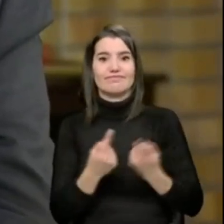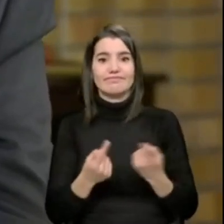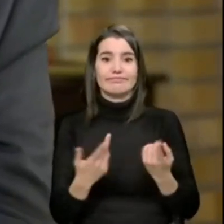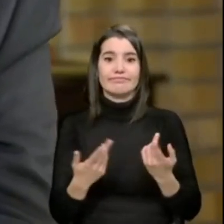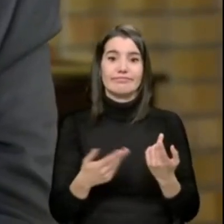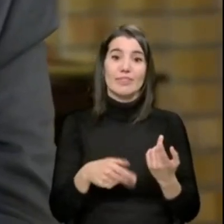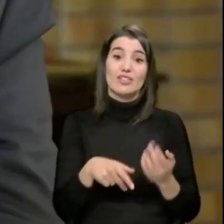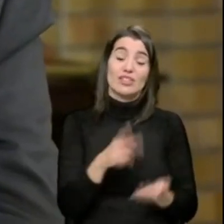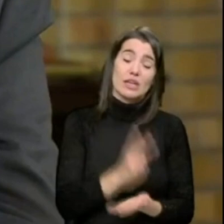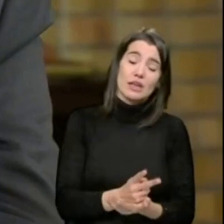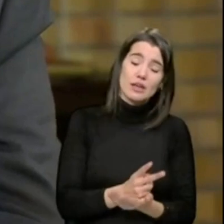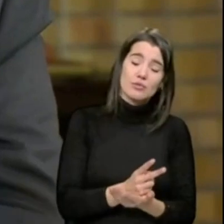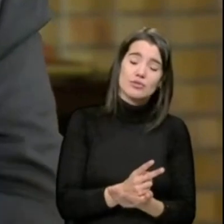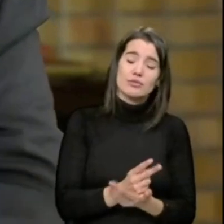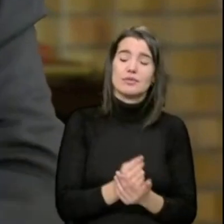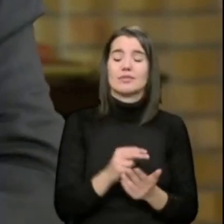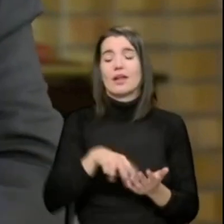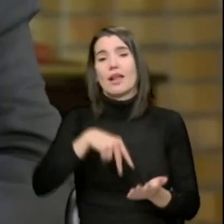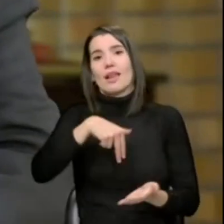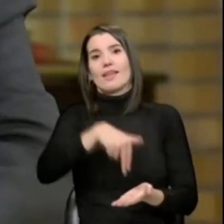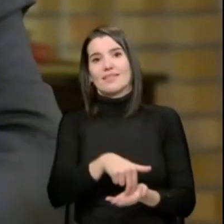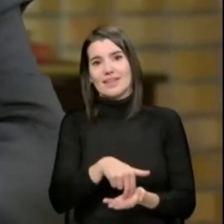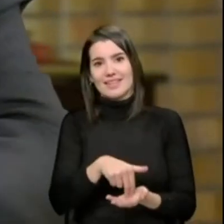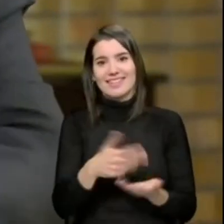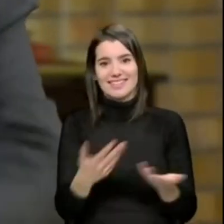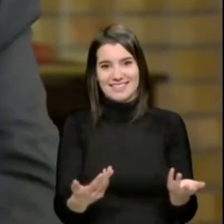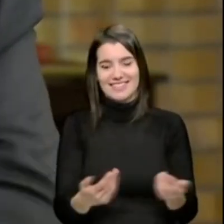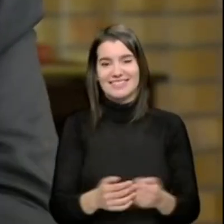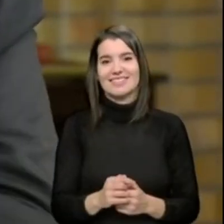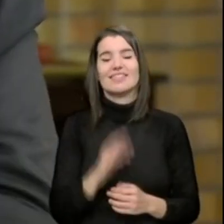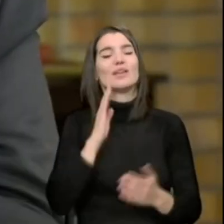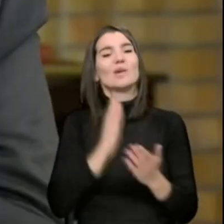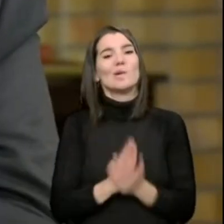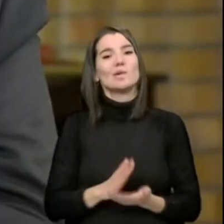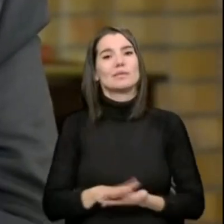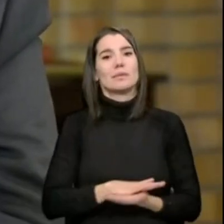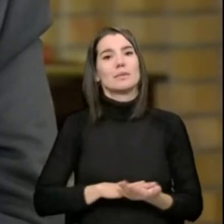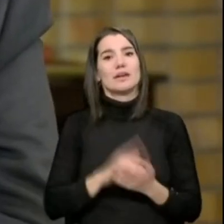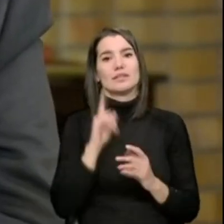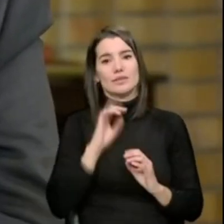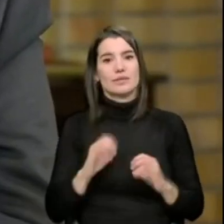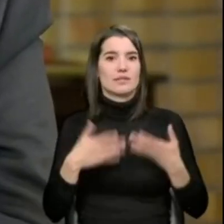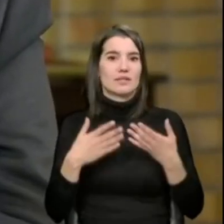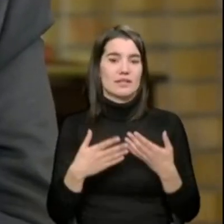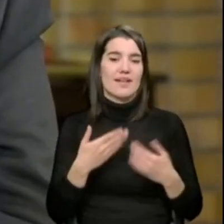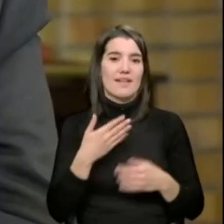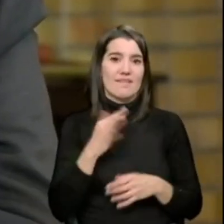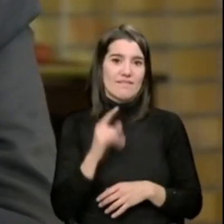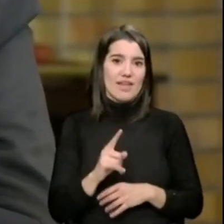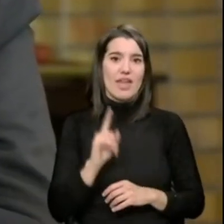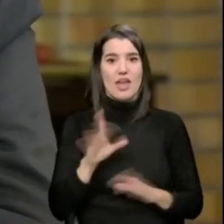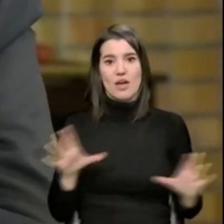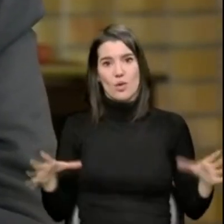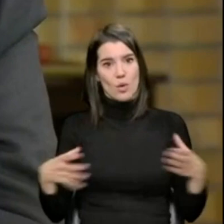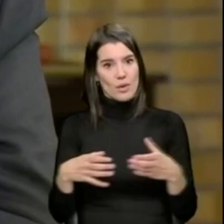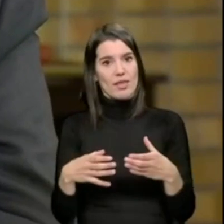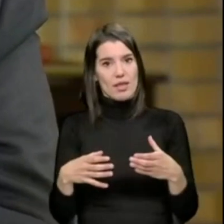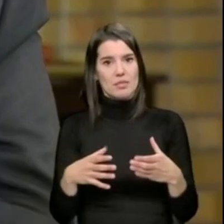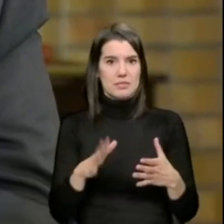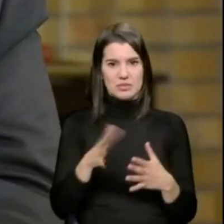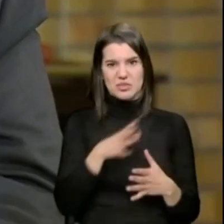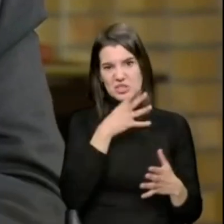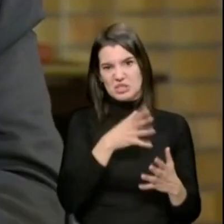e depois levantamos-nos. E por fim, dizer o último pilar fundamental da nossa experiência de fé é de comunidade. Já fui mais ou menos dizendo,